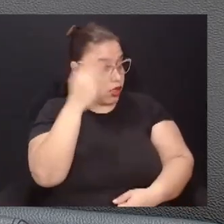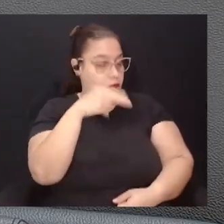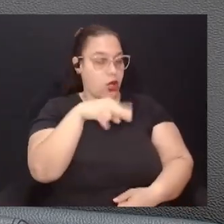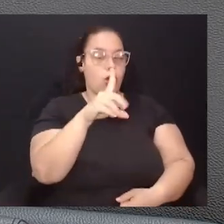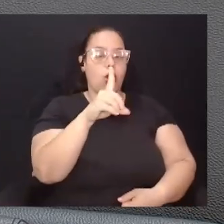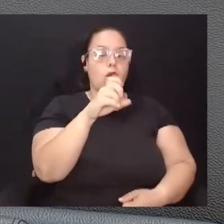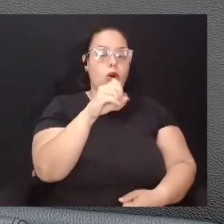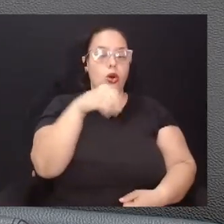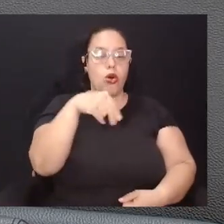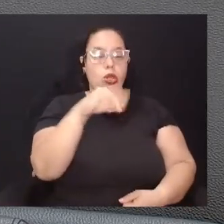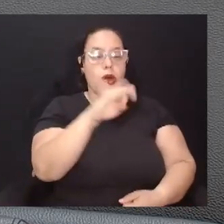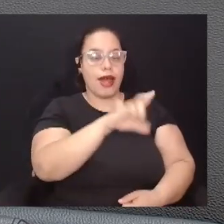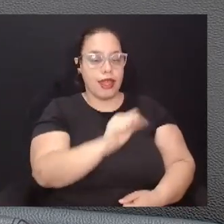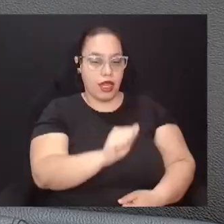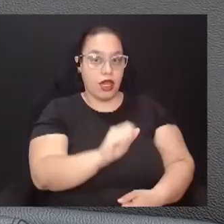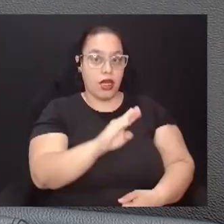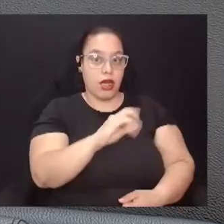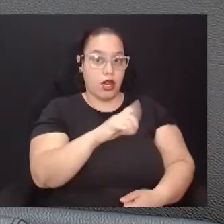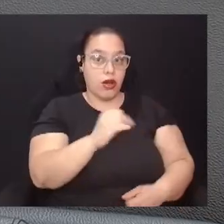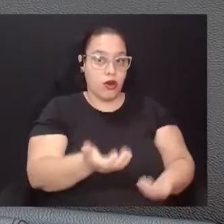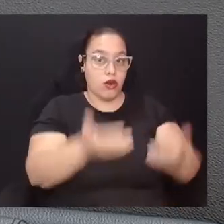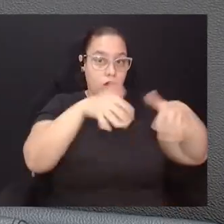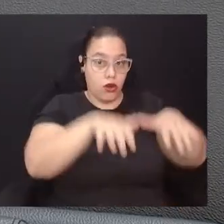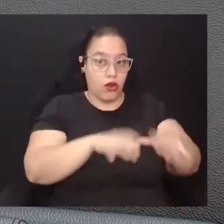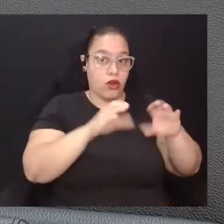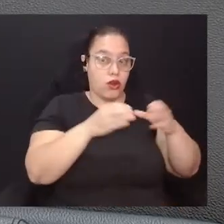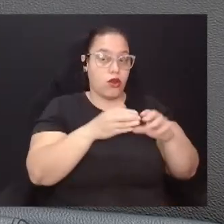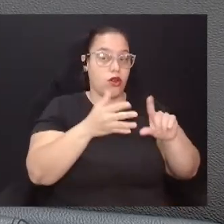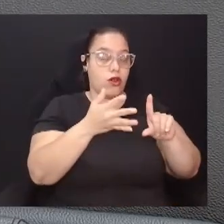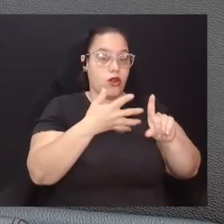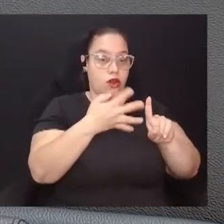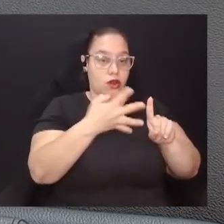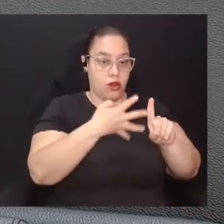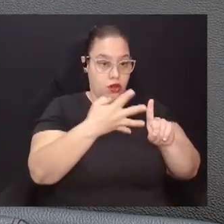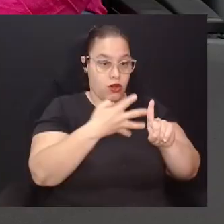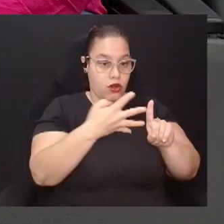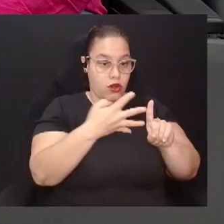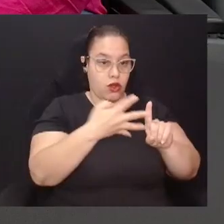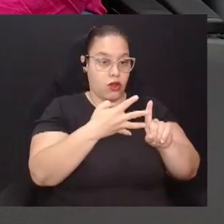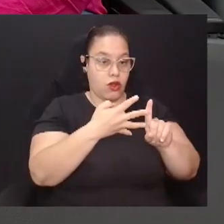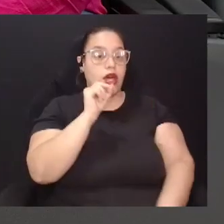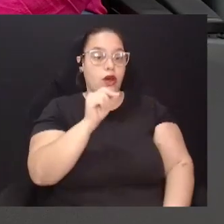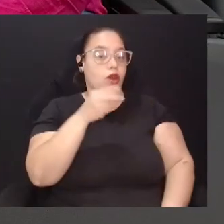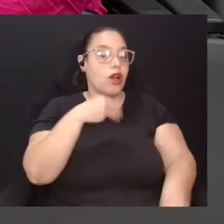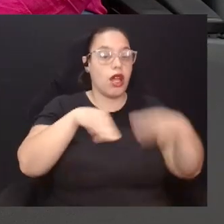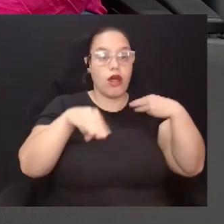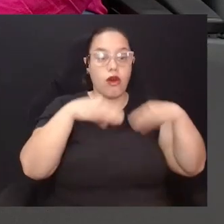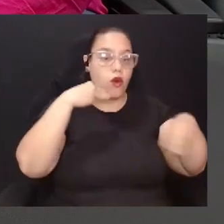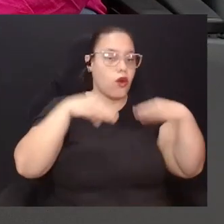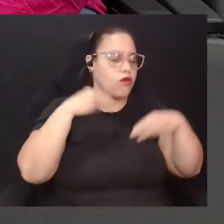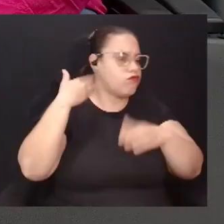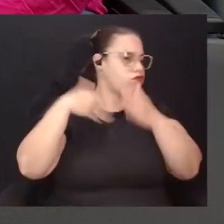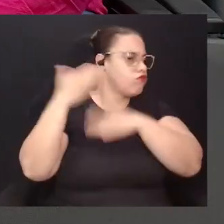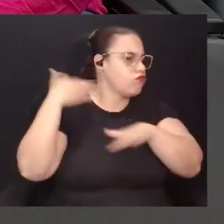o Donatella, que a gente ajudou, que é um bloco que faz um processo de inclusão da comunidade LGBTQIA+, e ele toca as